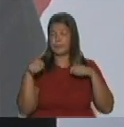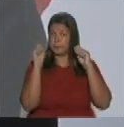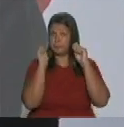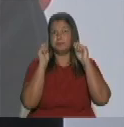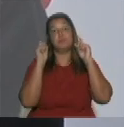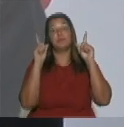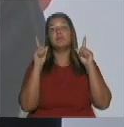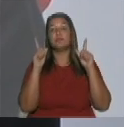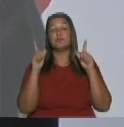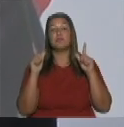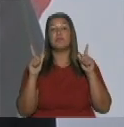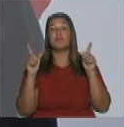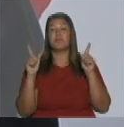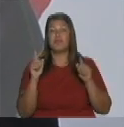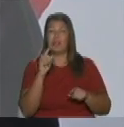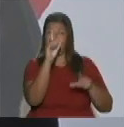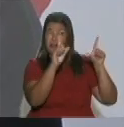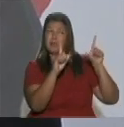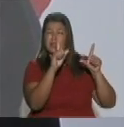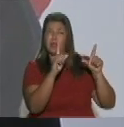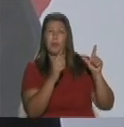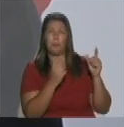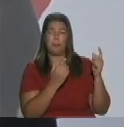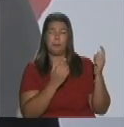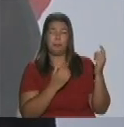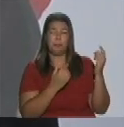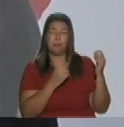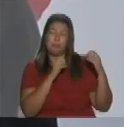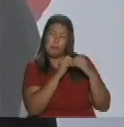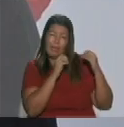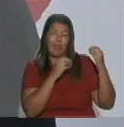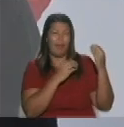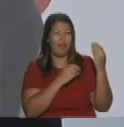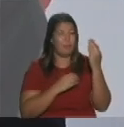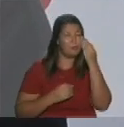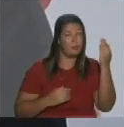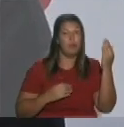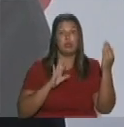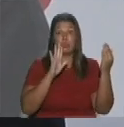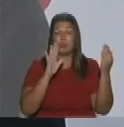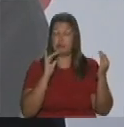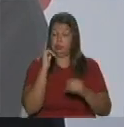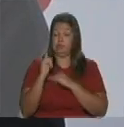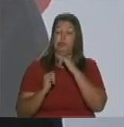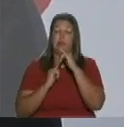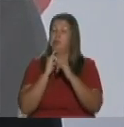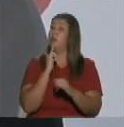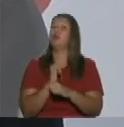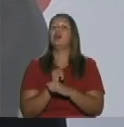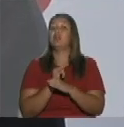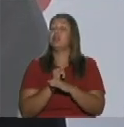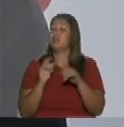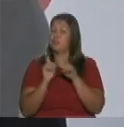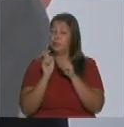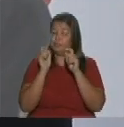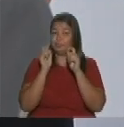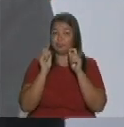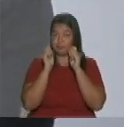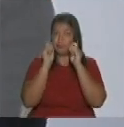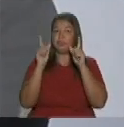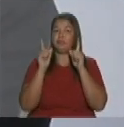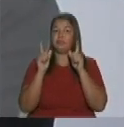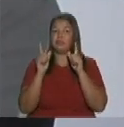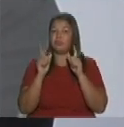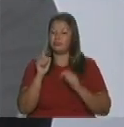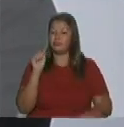televisão é algo que está muito próximo, mas a internet é algo que eles têm que tomar mais atenção do que a televisão. Sem dúvida. Porque a internet, ela não é